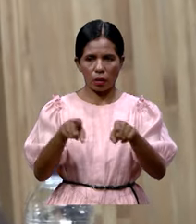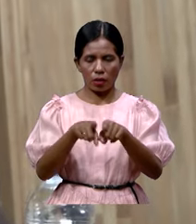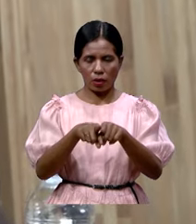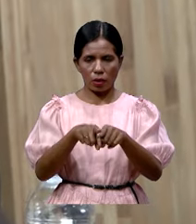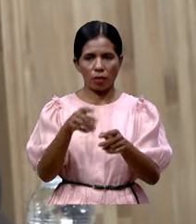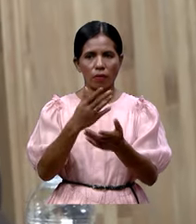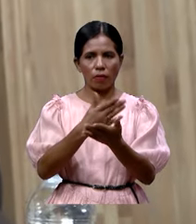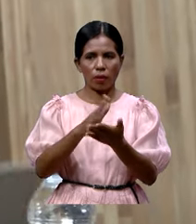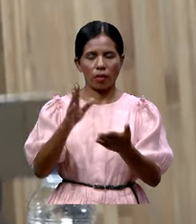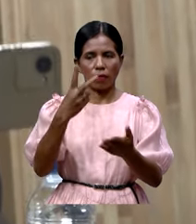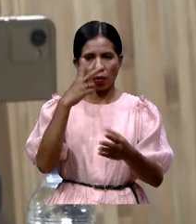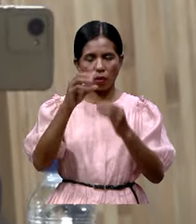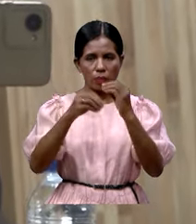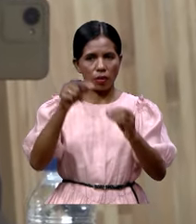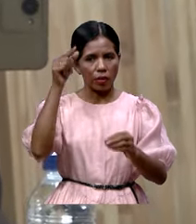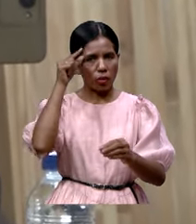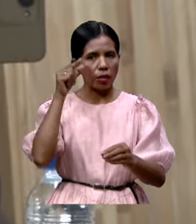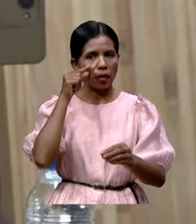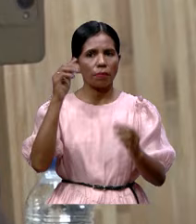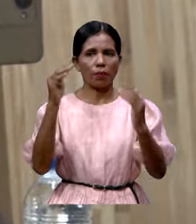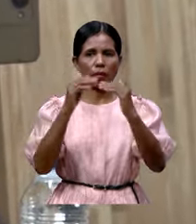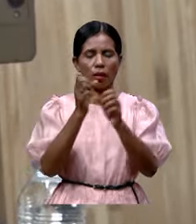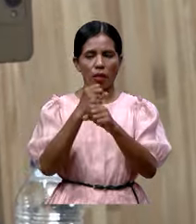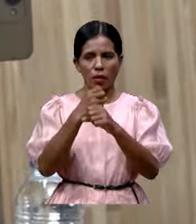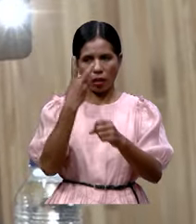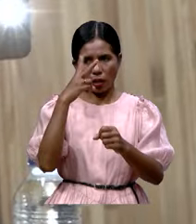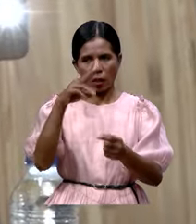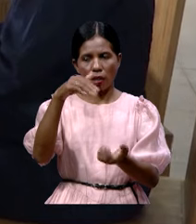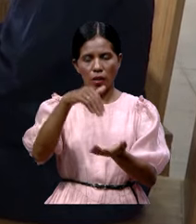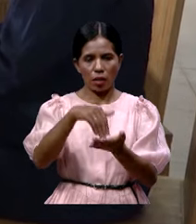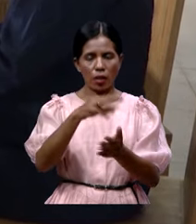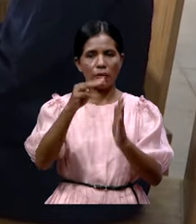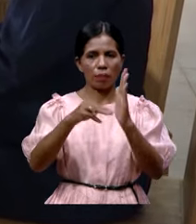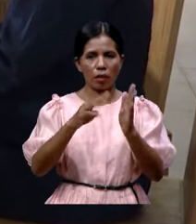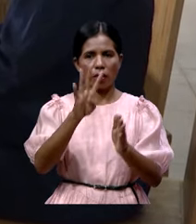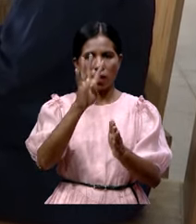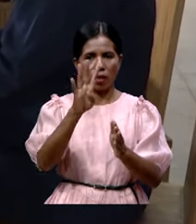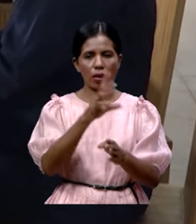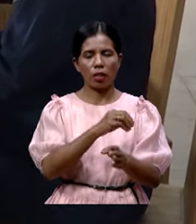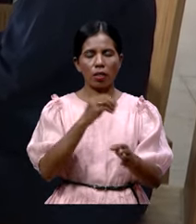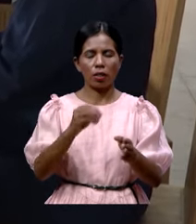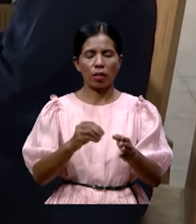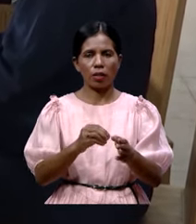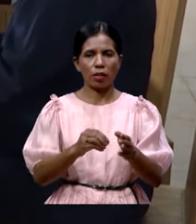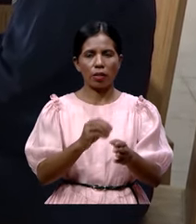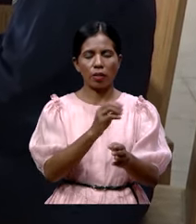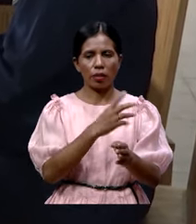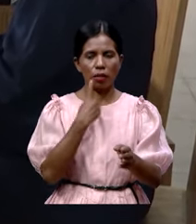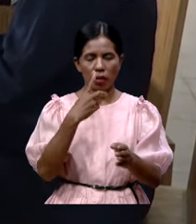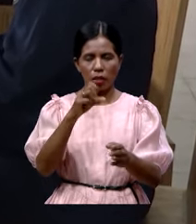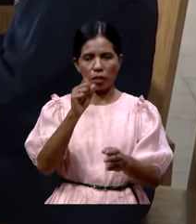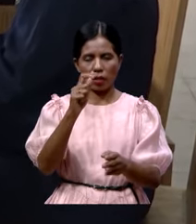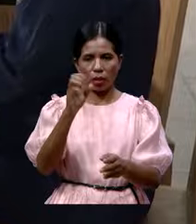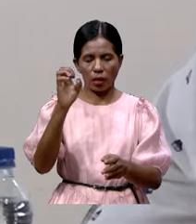sensibilidade ba gênero nian. Ia encontro ne halau mos avaliação ba media hat anesan Diário Nacional, Timor Post, STL